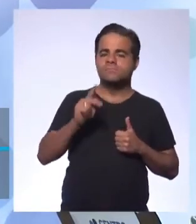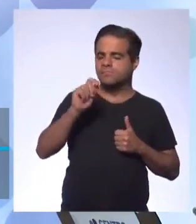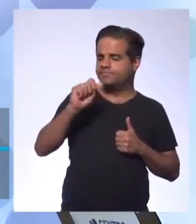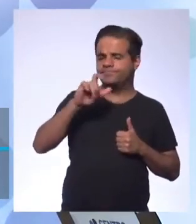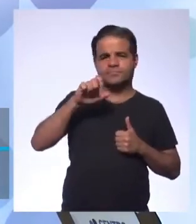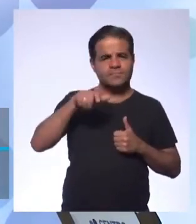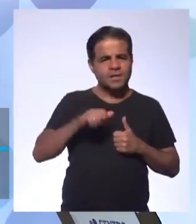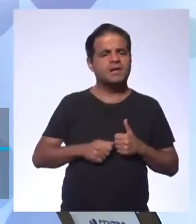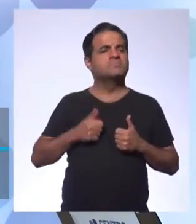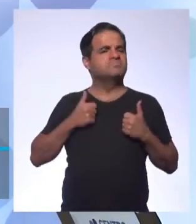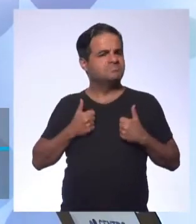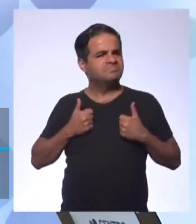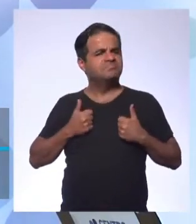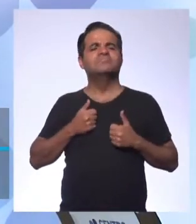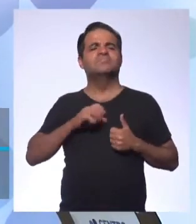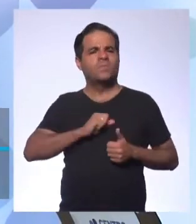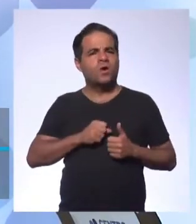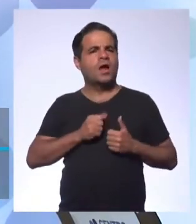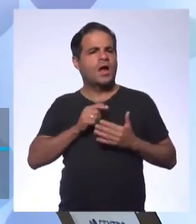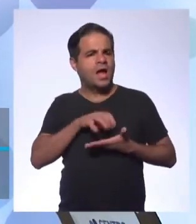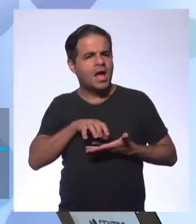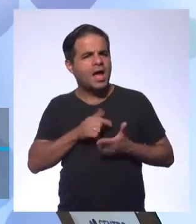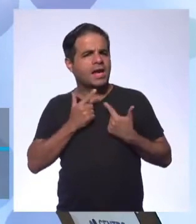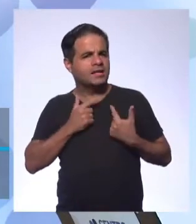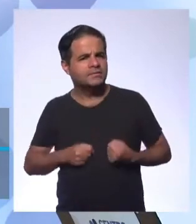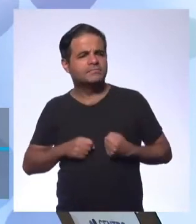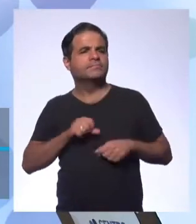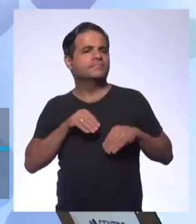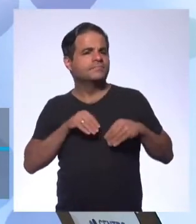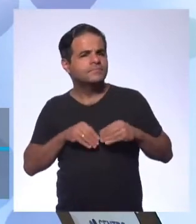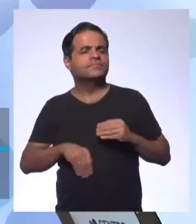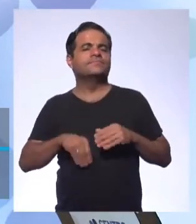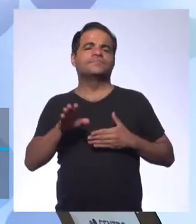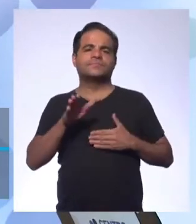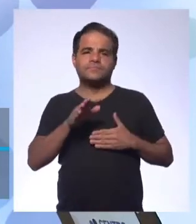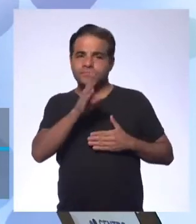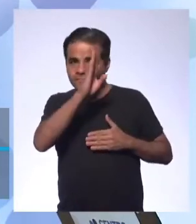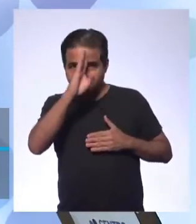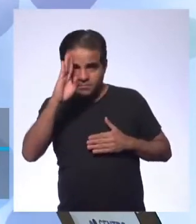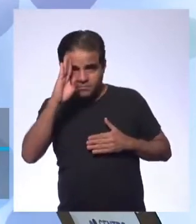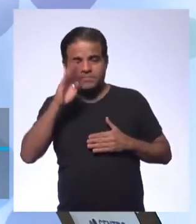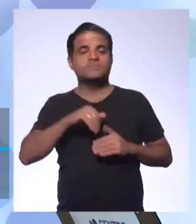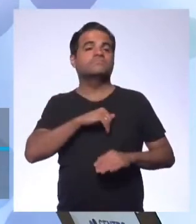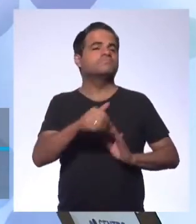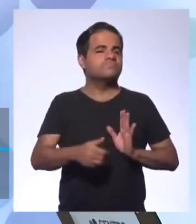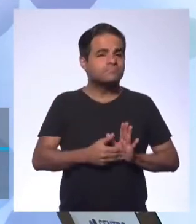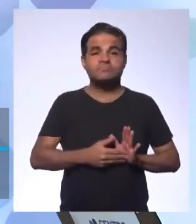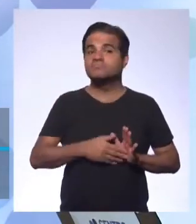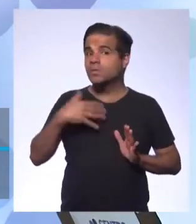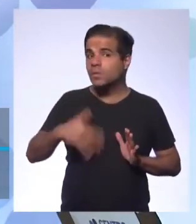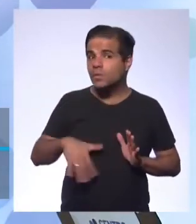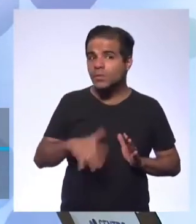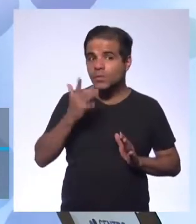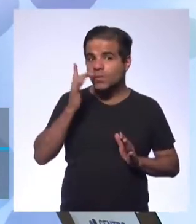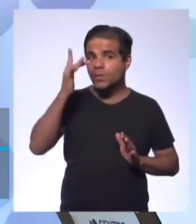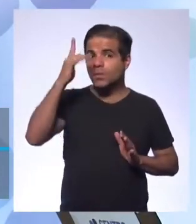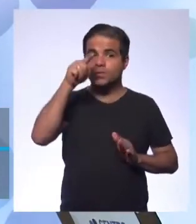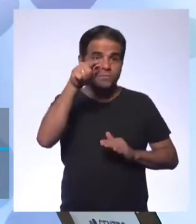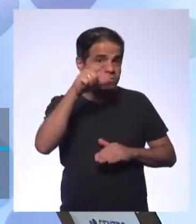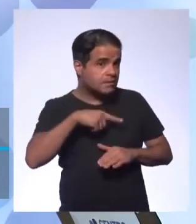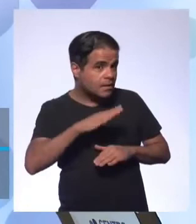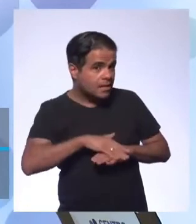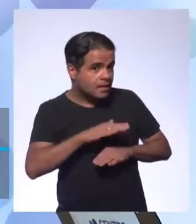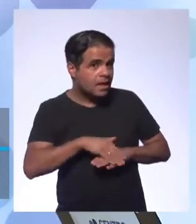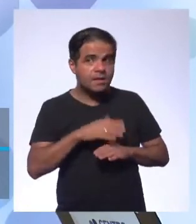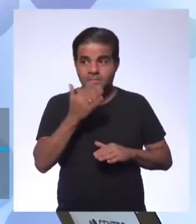bem ativa aí na área da literatura, com revistas acadêmicas. Olha só o ouro que você tem na mão